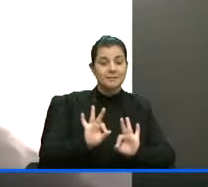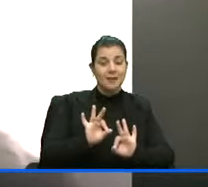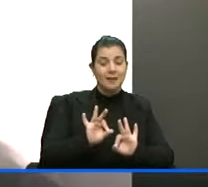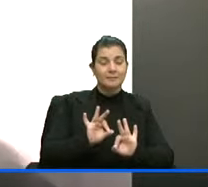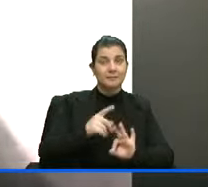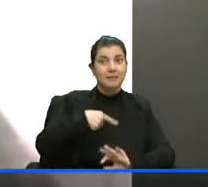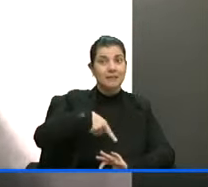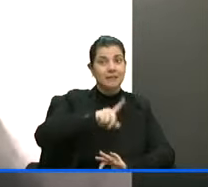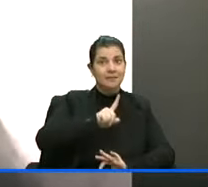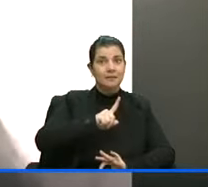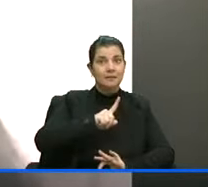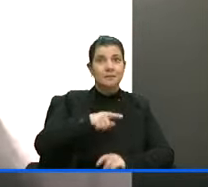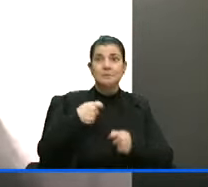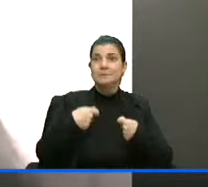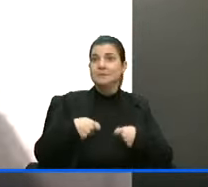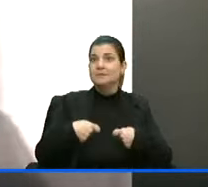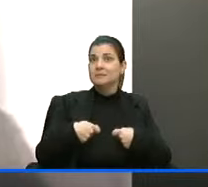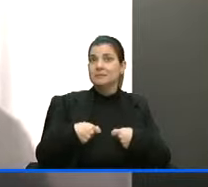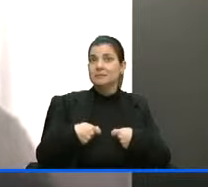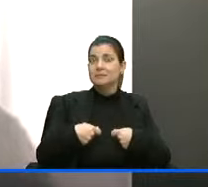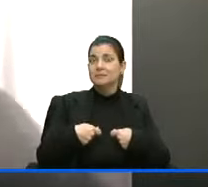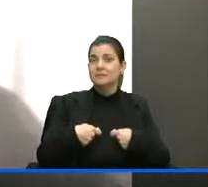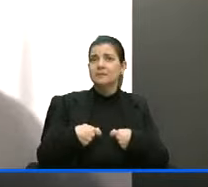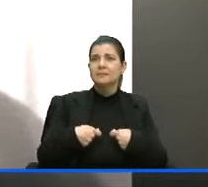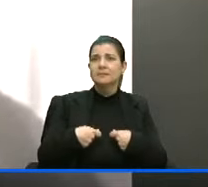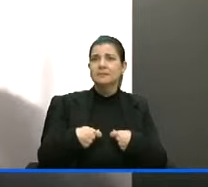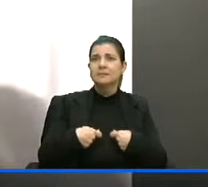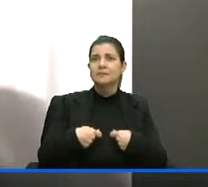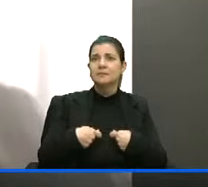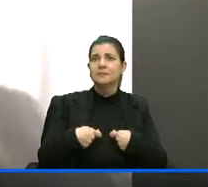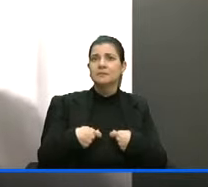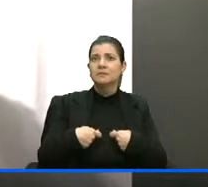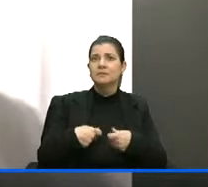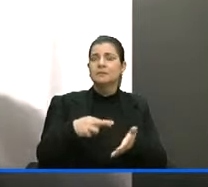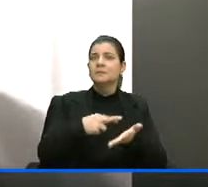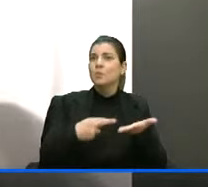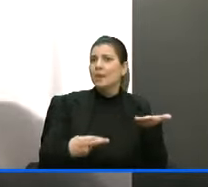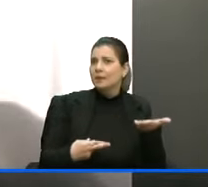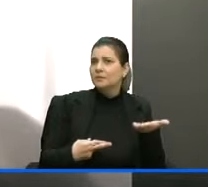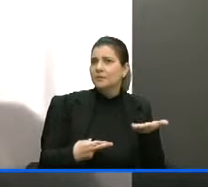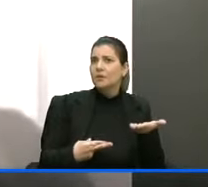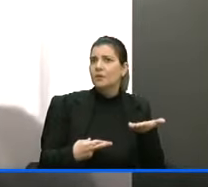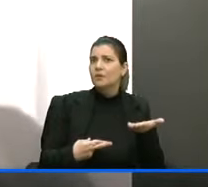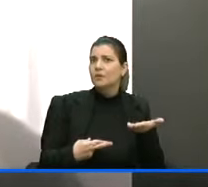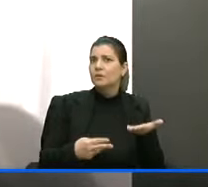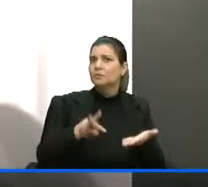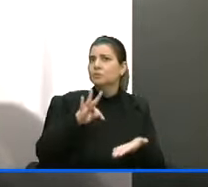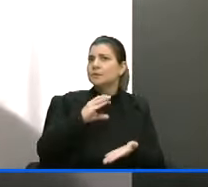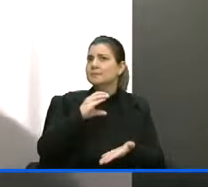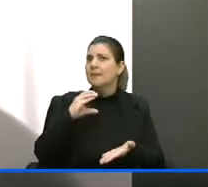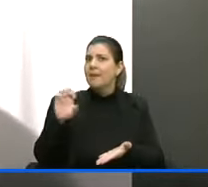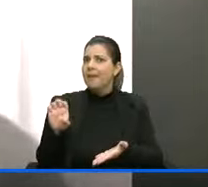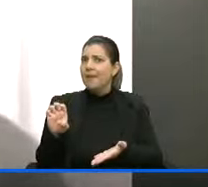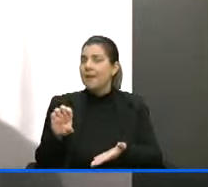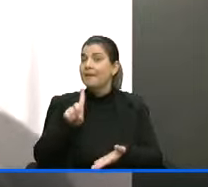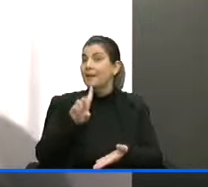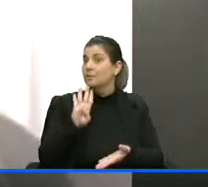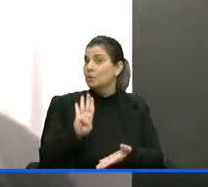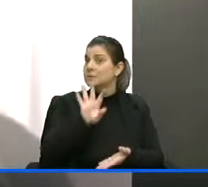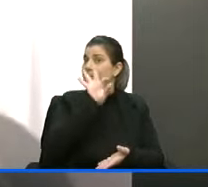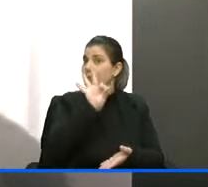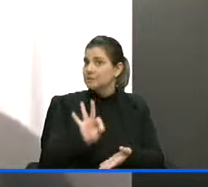né? Tem que ser uma pessoa com mínimo de formação. No relatório do TCE, está aí